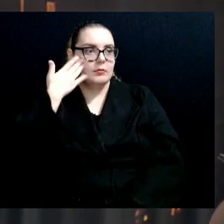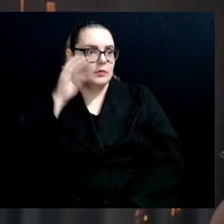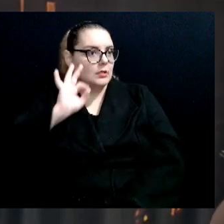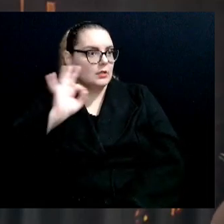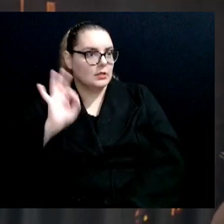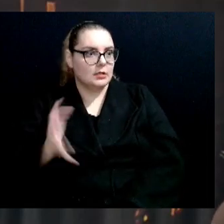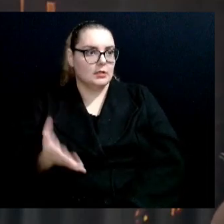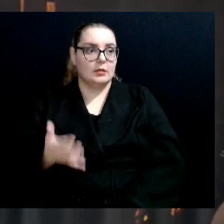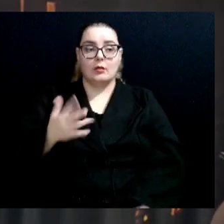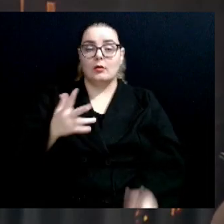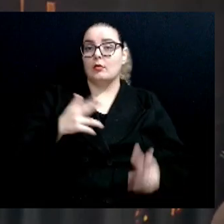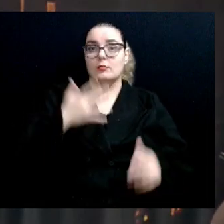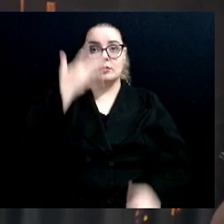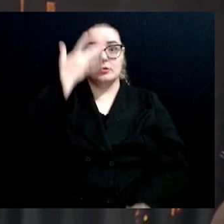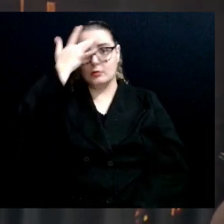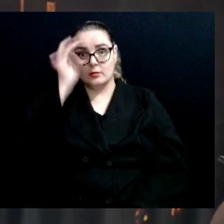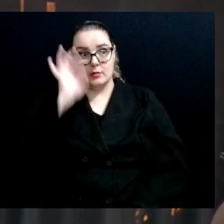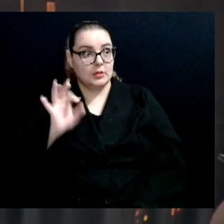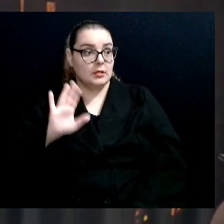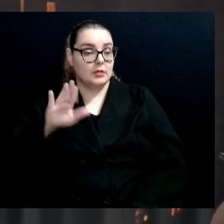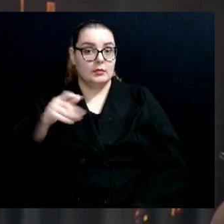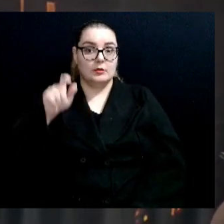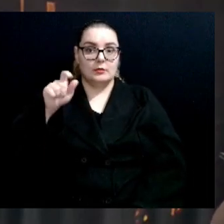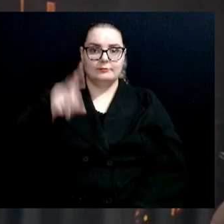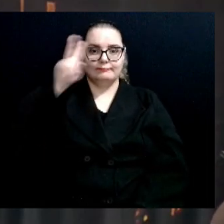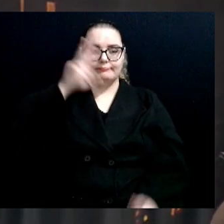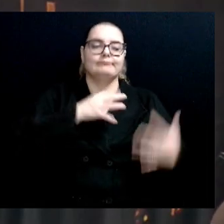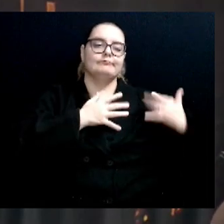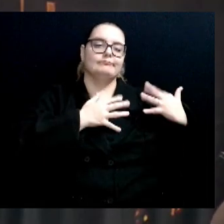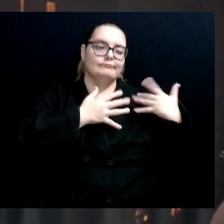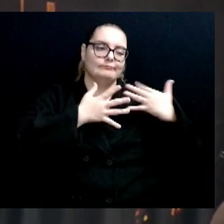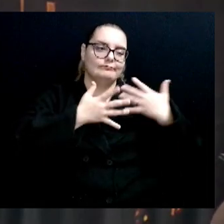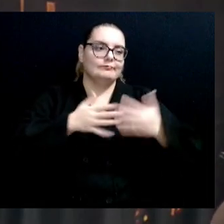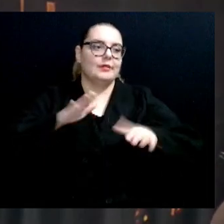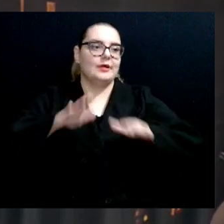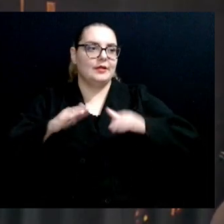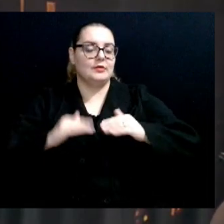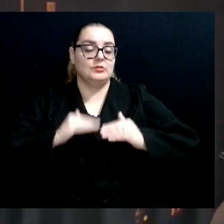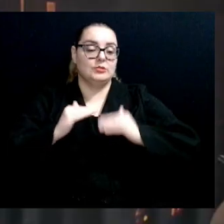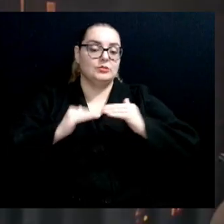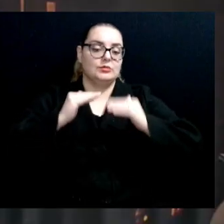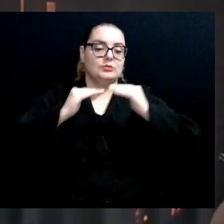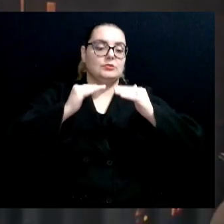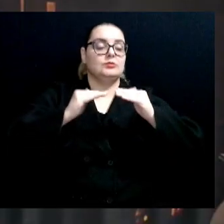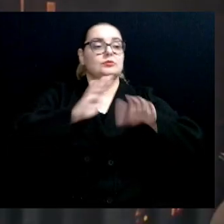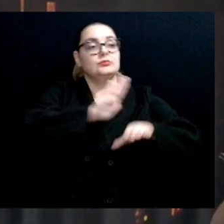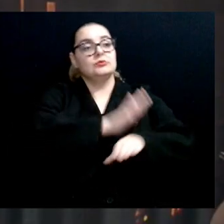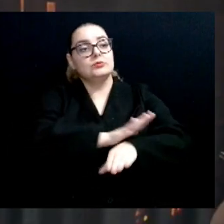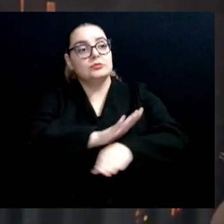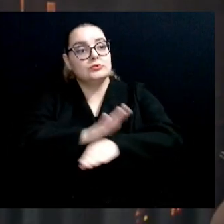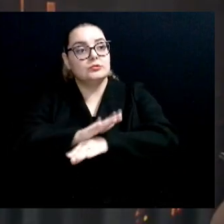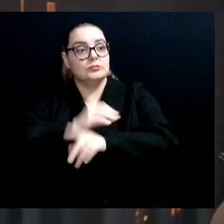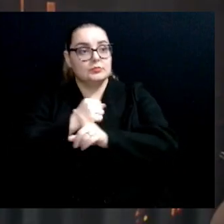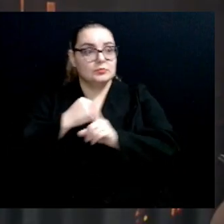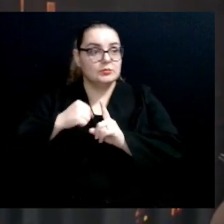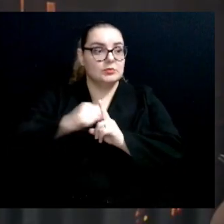nada. E quando é uma pessoa que tem uma história, muitas vezes de construção, de contribuição com a sociedade, né?